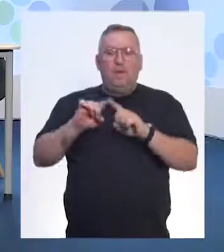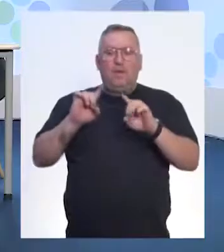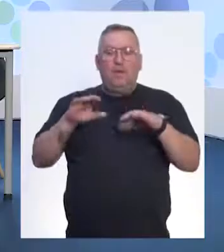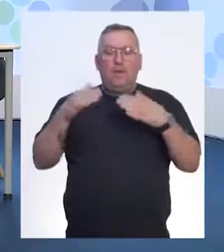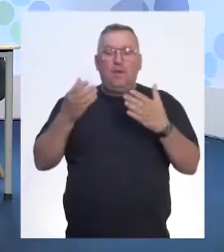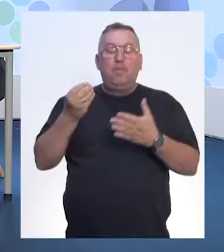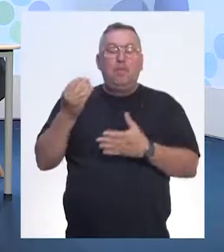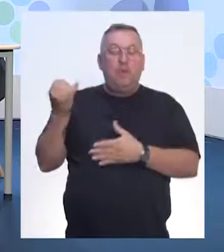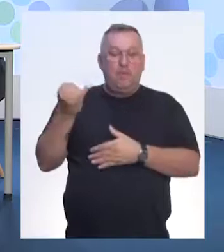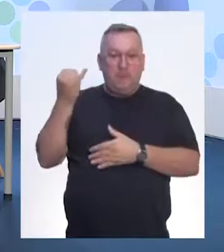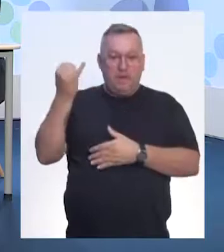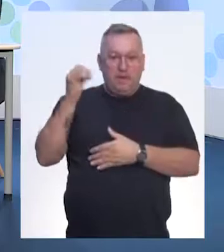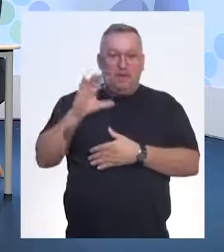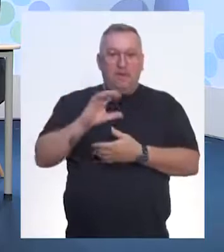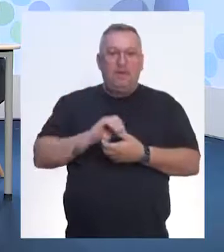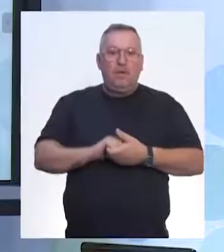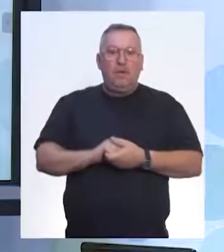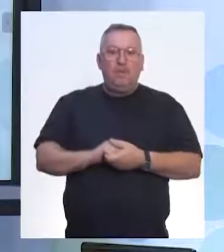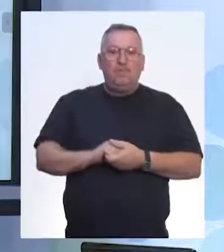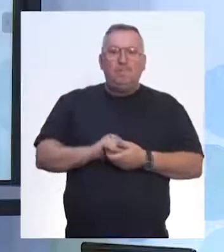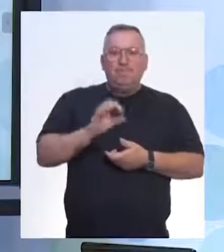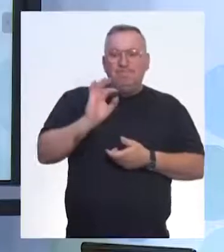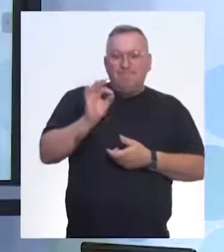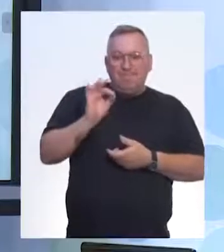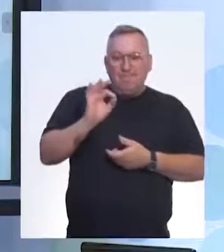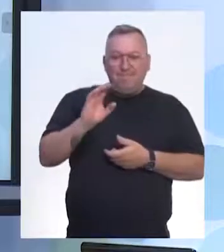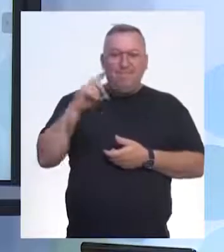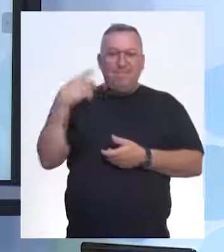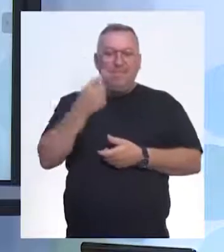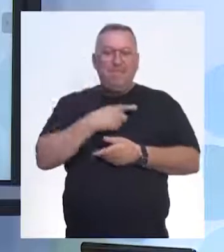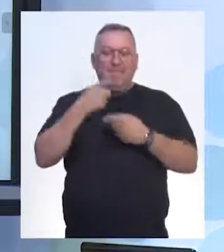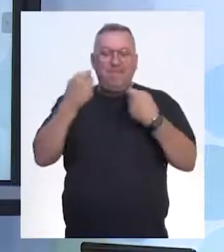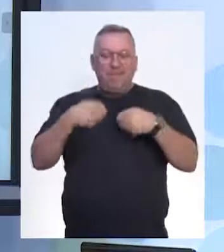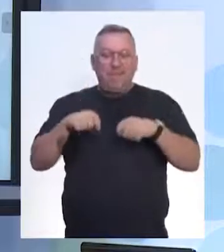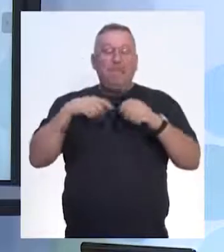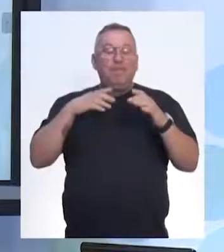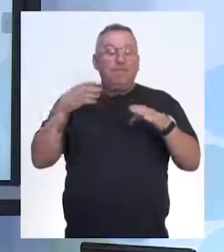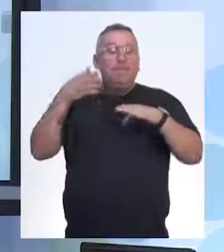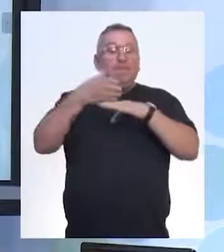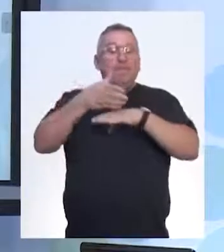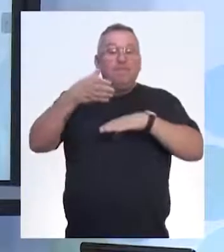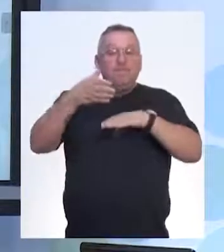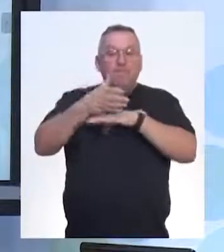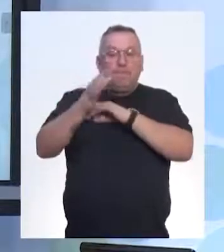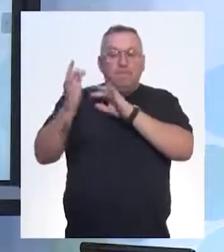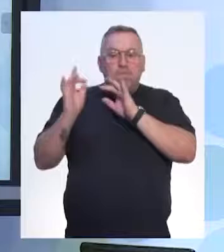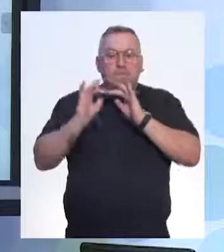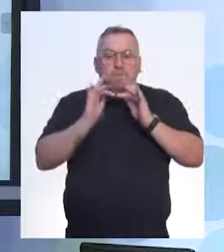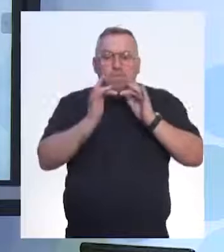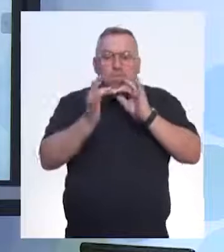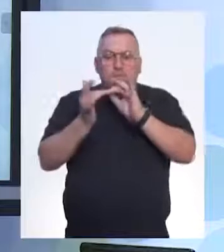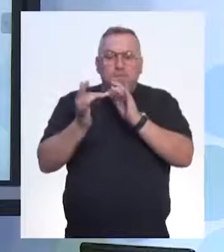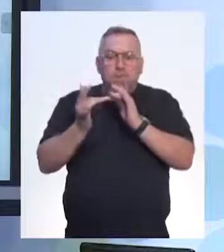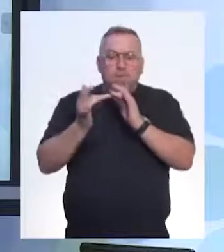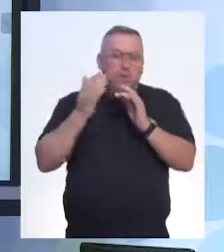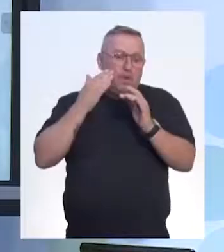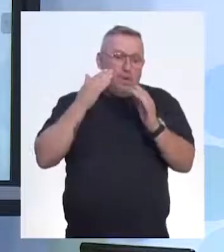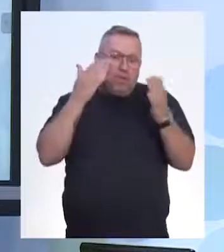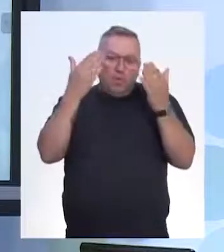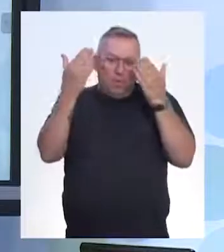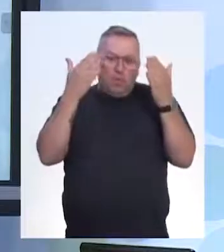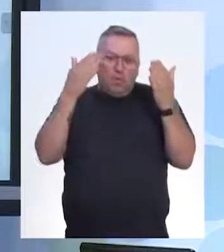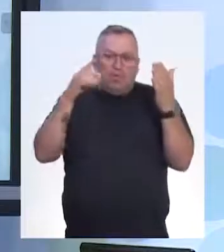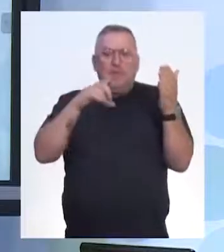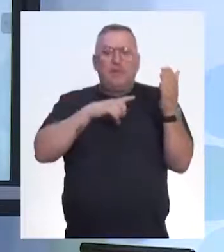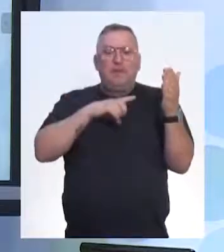Exato. é muito importante isso. Exatamente, a gente precisa dessa interação. Lógico que a gente sabe que dúvidas acabam